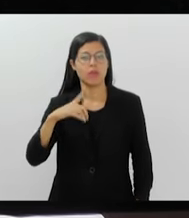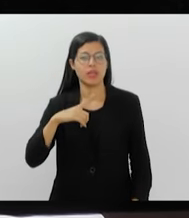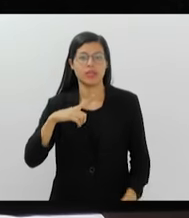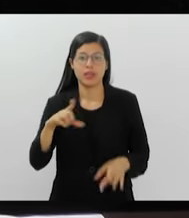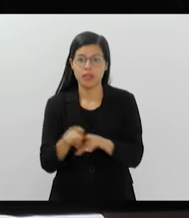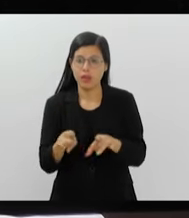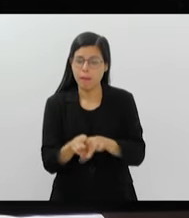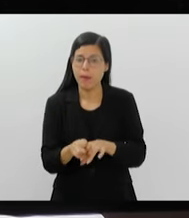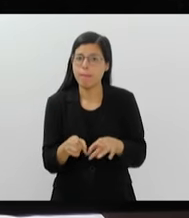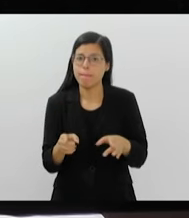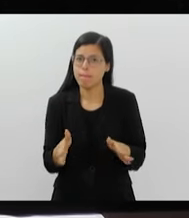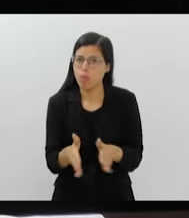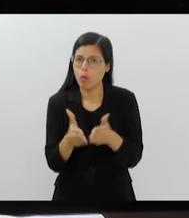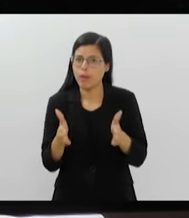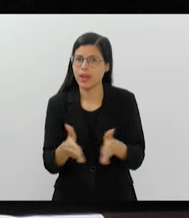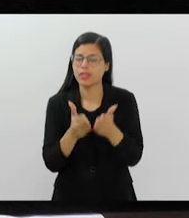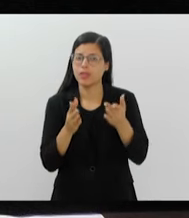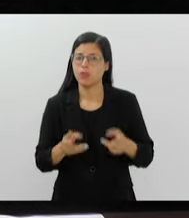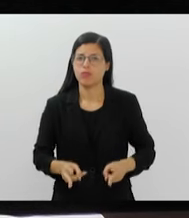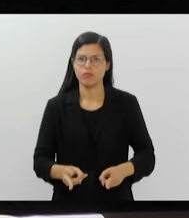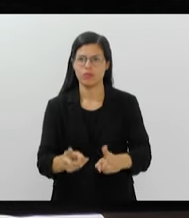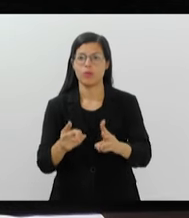Isso é o que caracteriza a